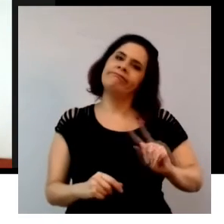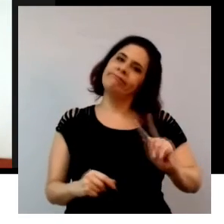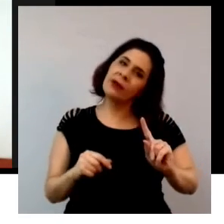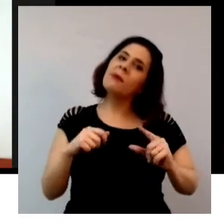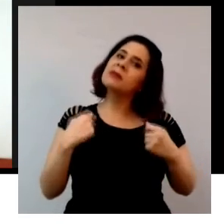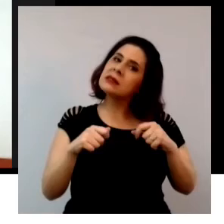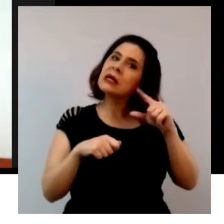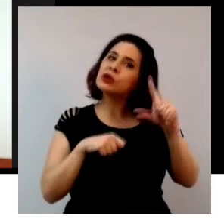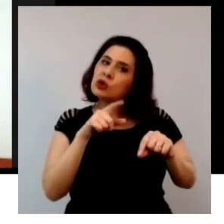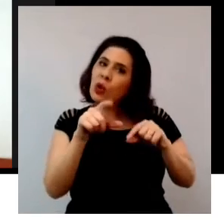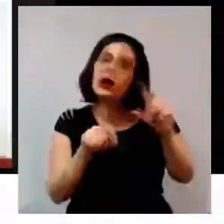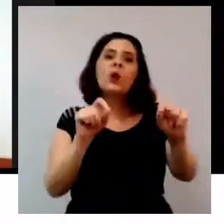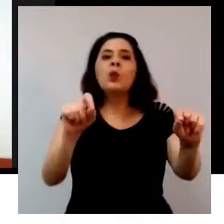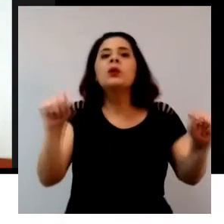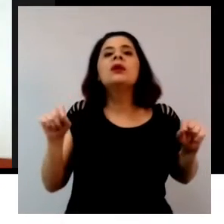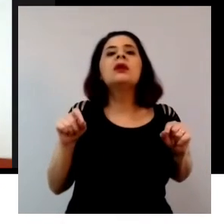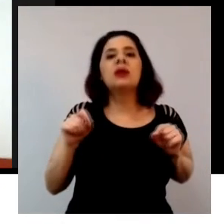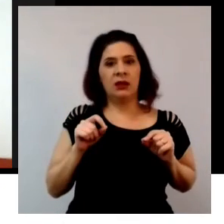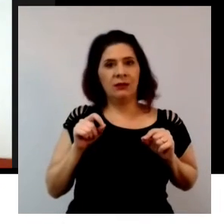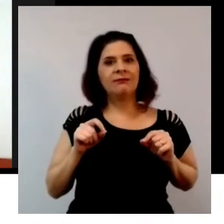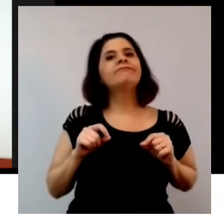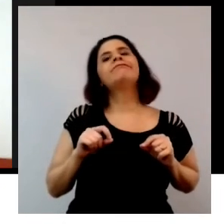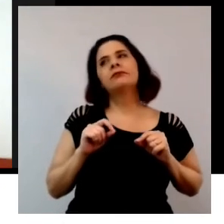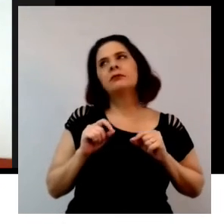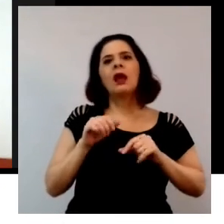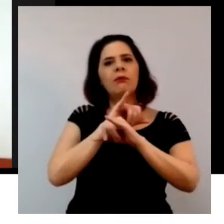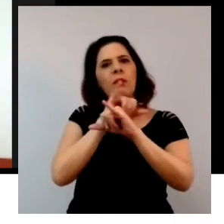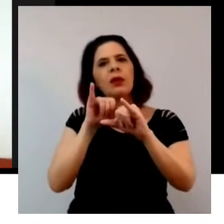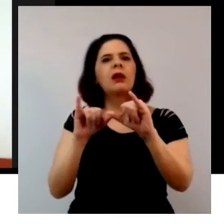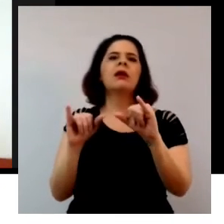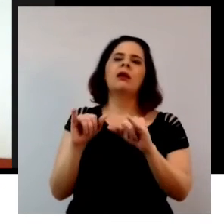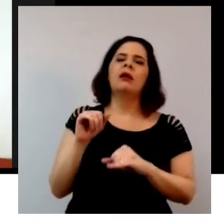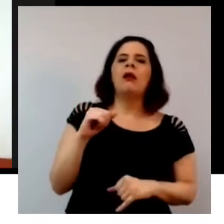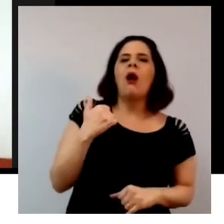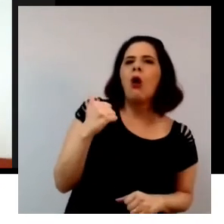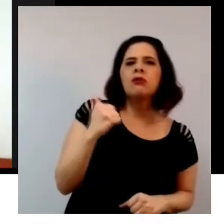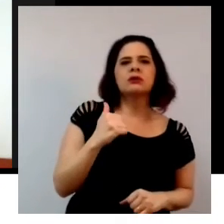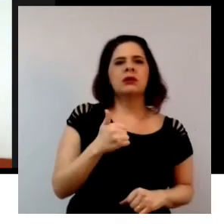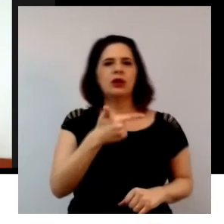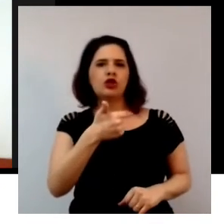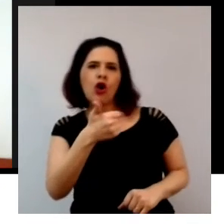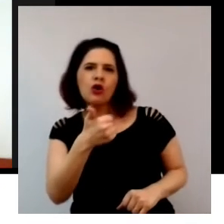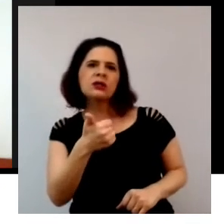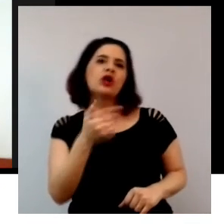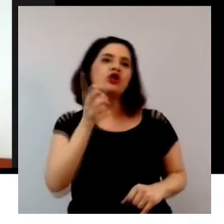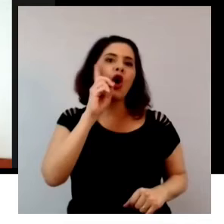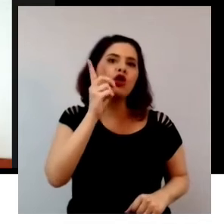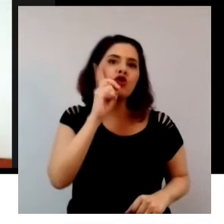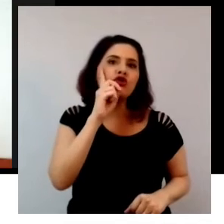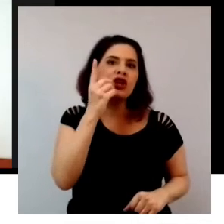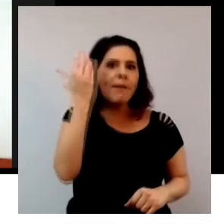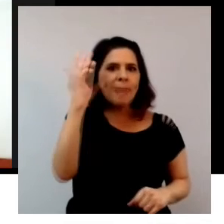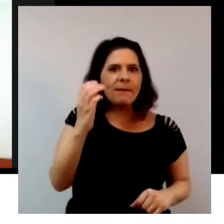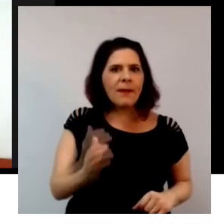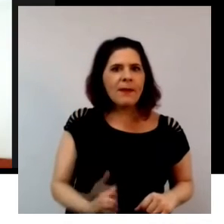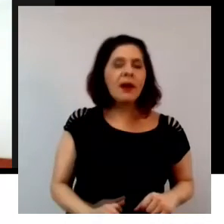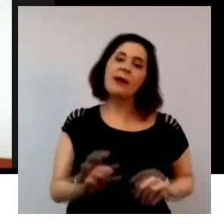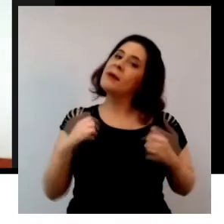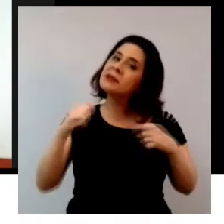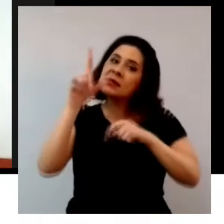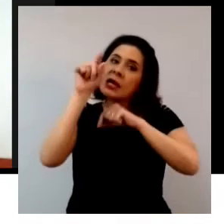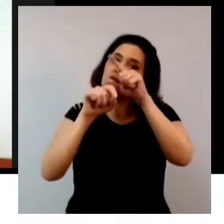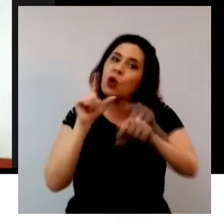12 notícias por dia, a gente tem que fazer uma seleção daquilo que que importa, que a gente acha que tem que levar para o leitor. Então, tem uma seleção que passa por aí,